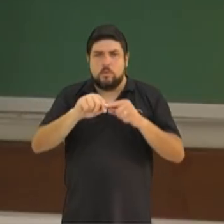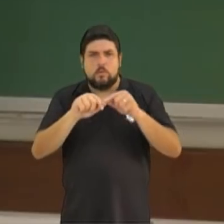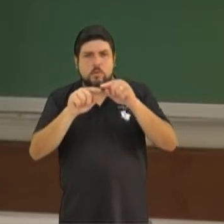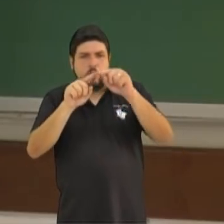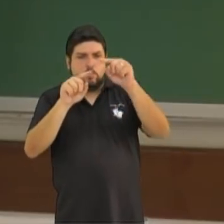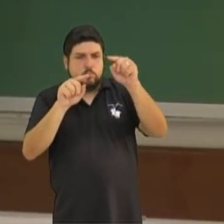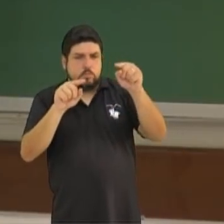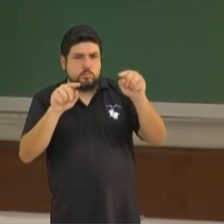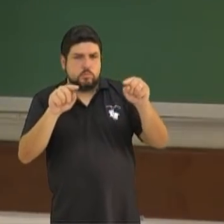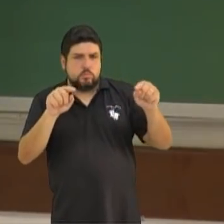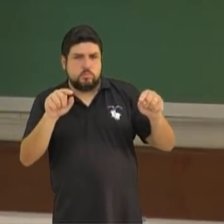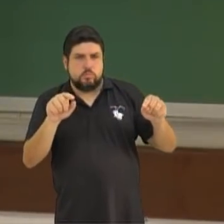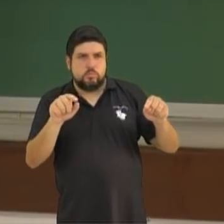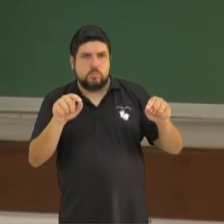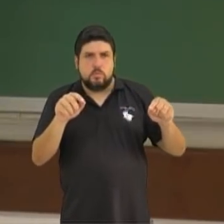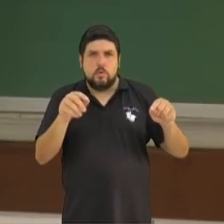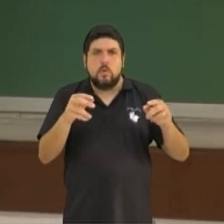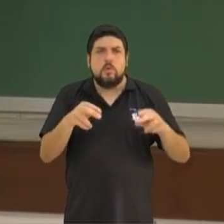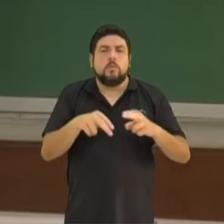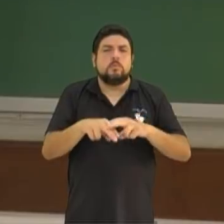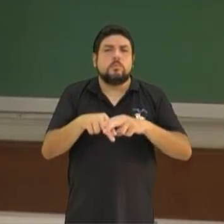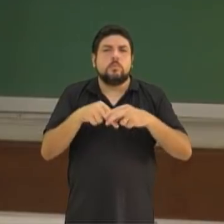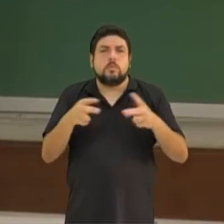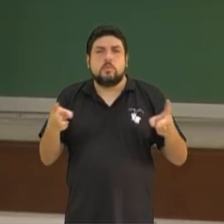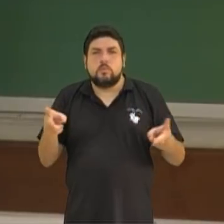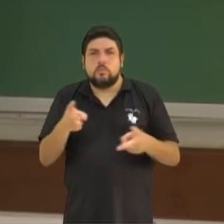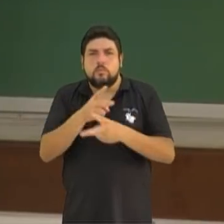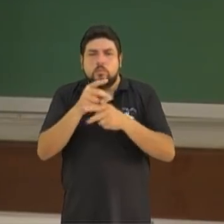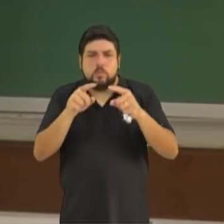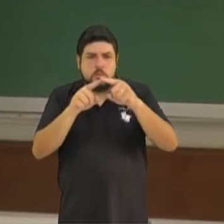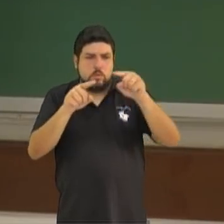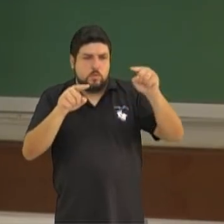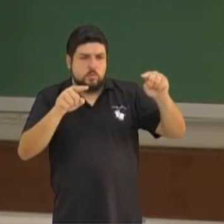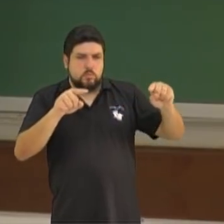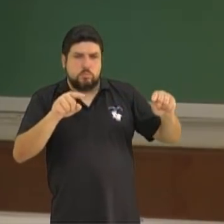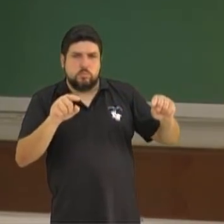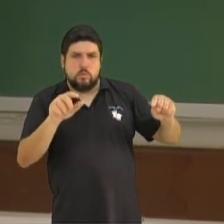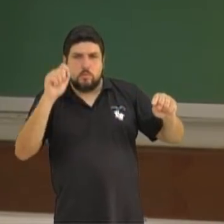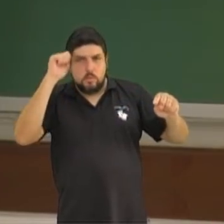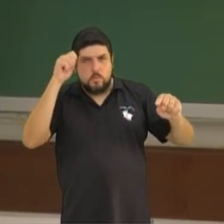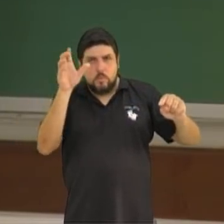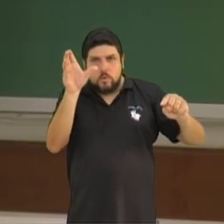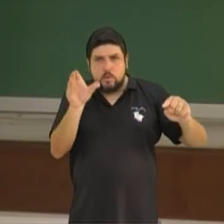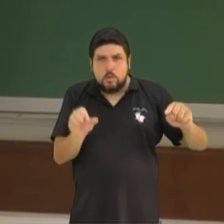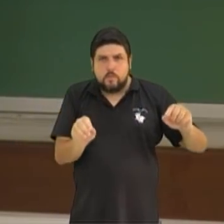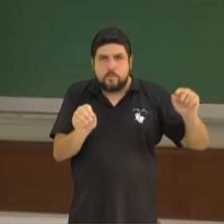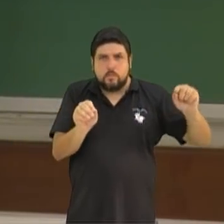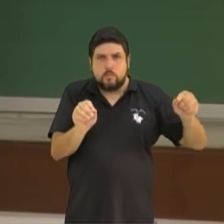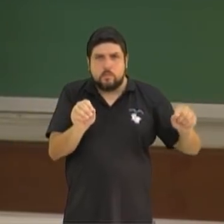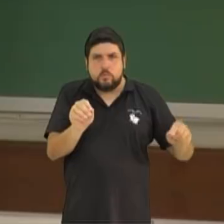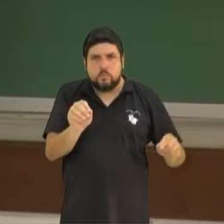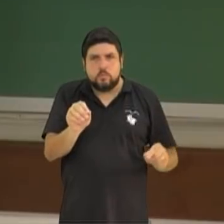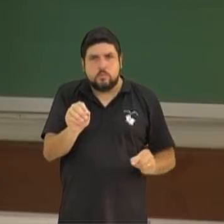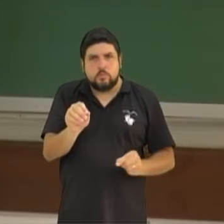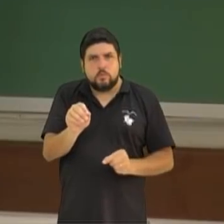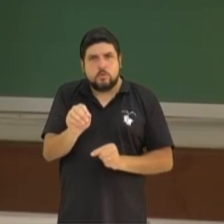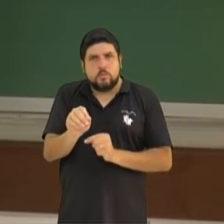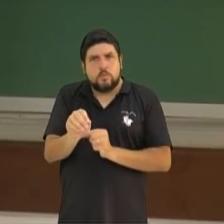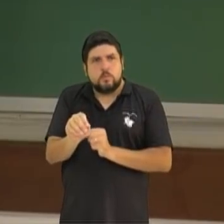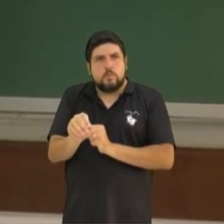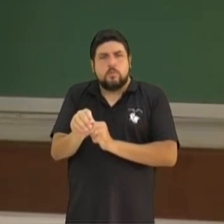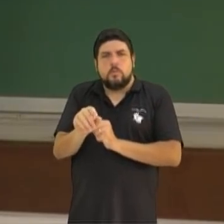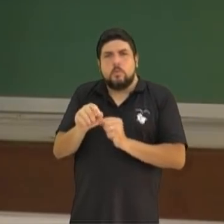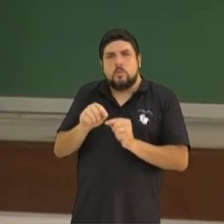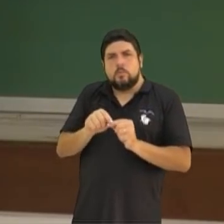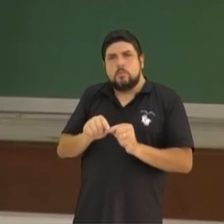se afasta um pouco do mar por causa dos ventos, passa aqui pelo Cabo da Boa Esperança e vai até